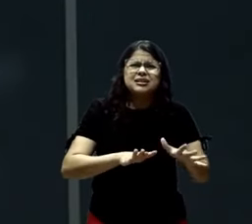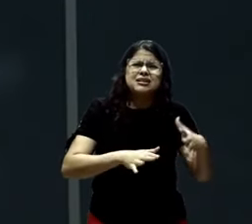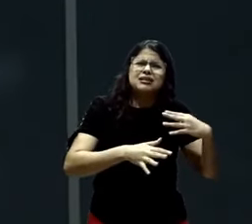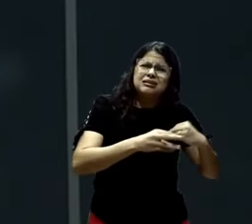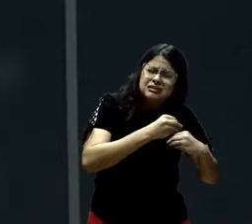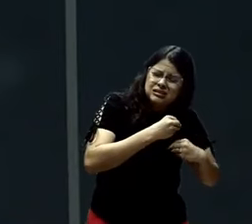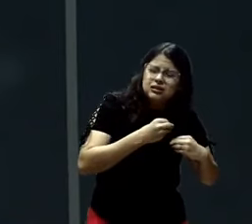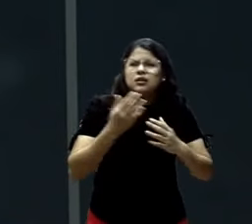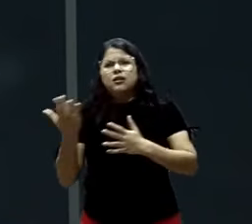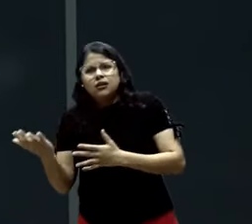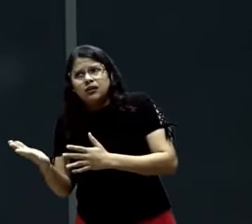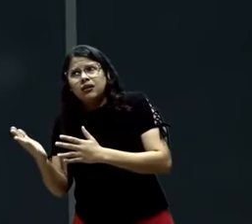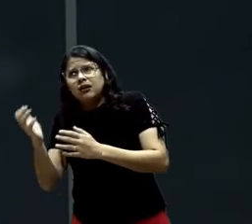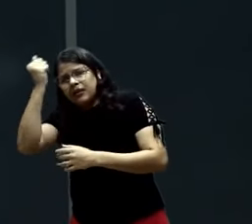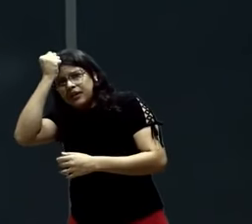Pastor, eu não sei orar.